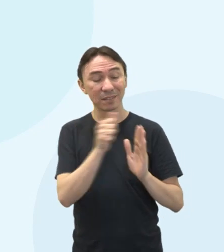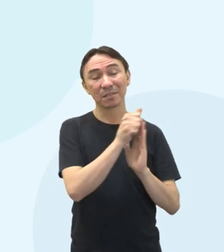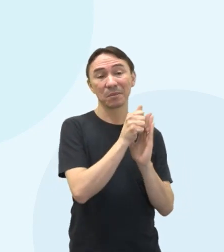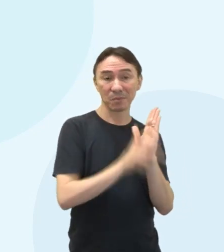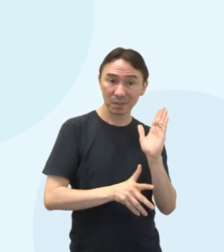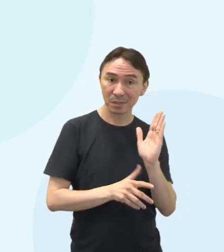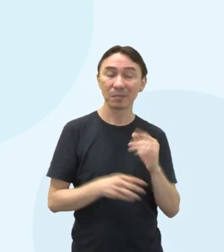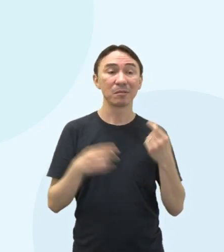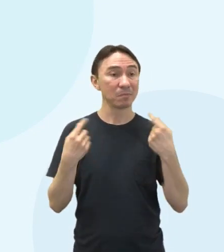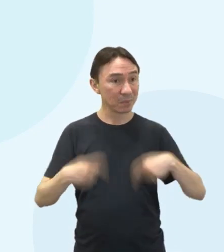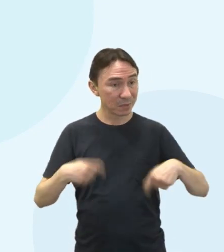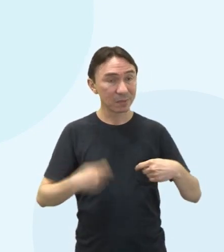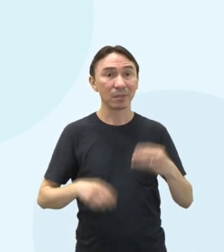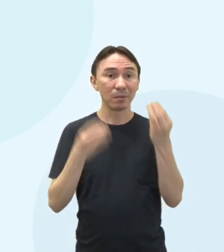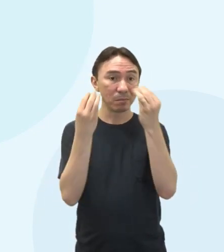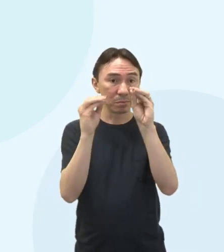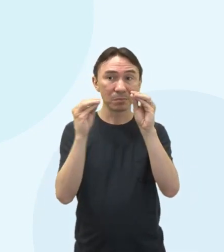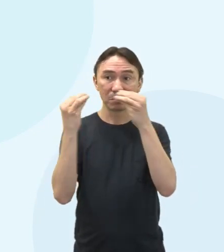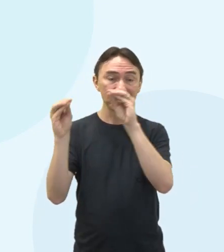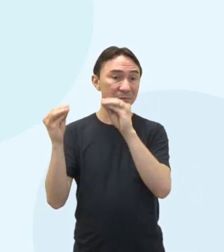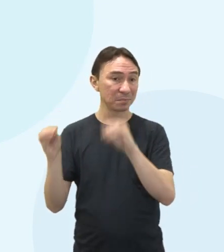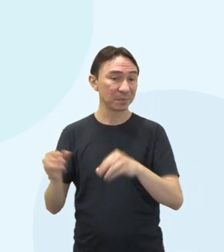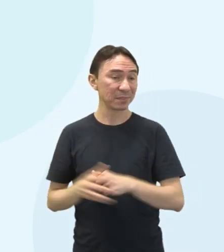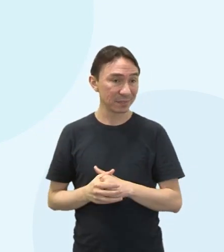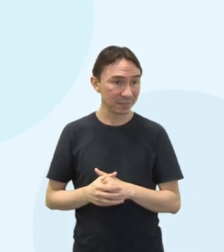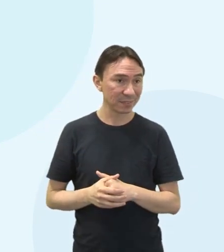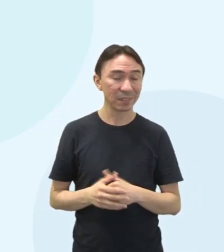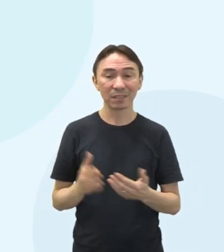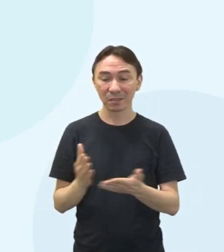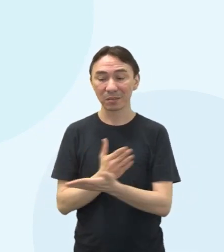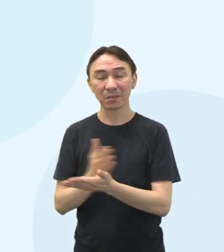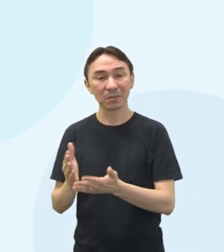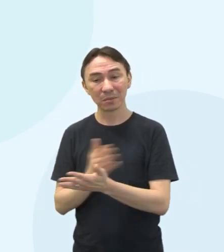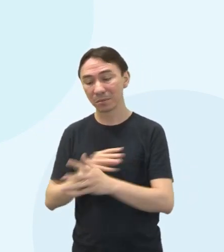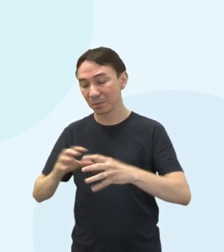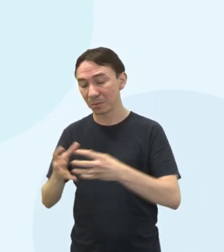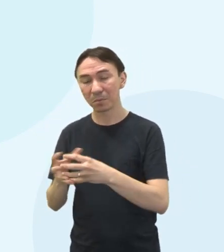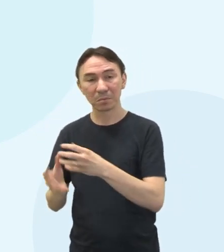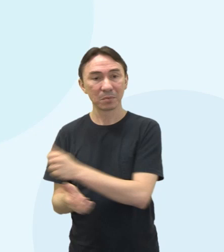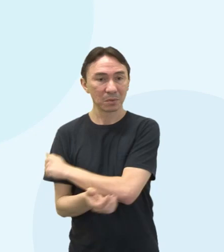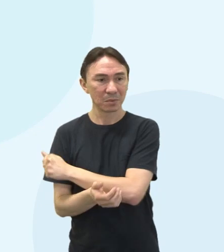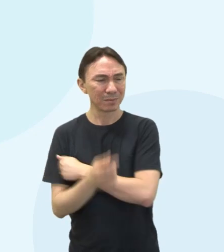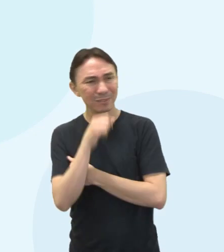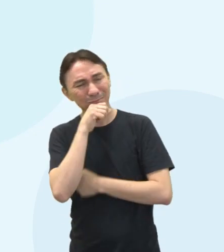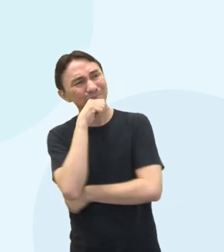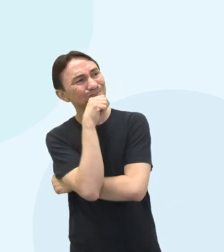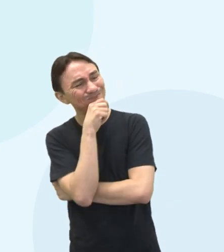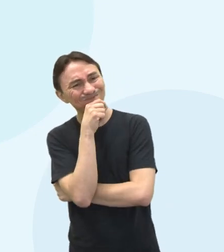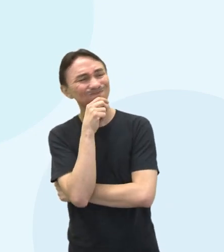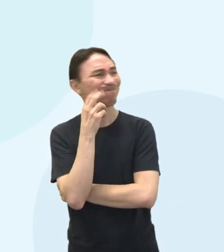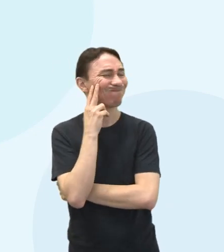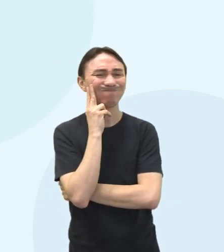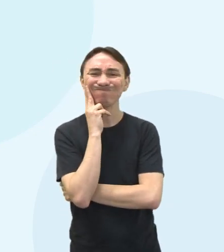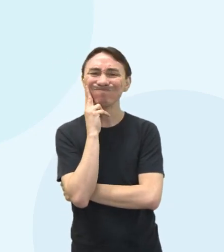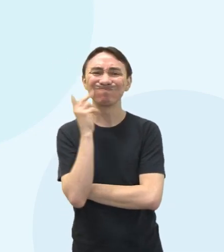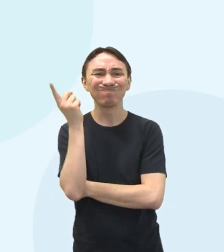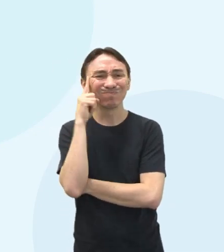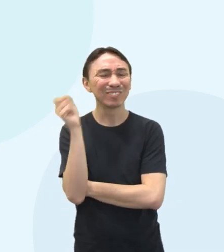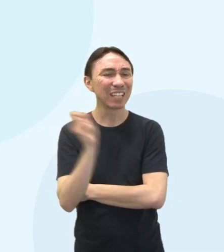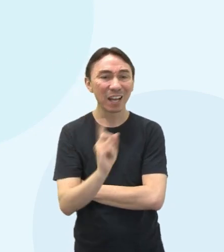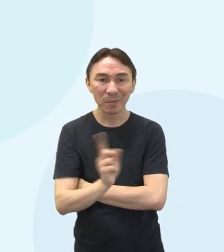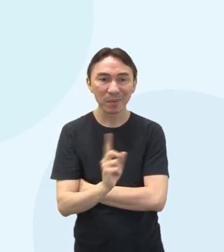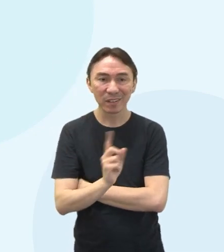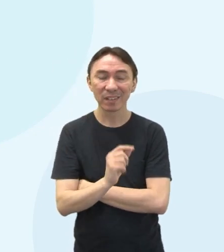né o em um grupo de estudantes que não conseguem observar o que acontece na tabela e vai entrar a